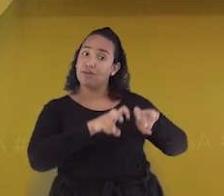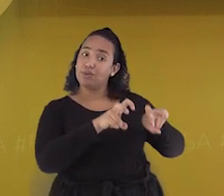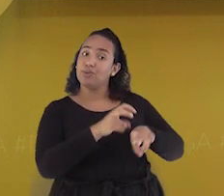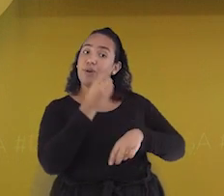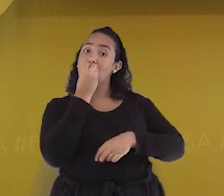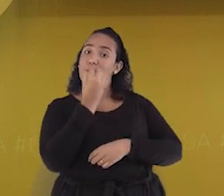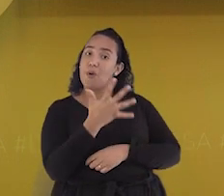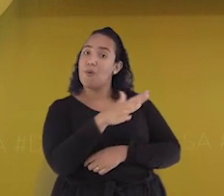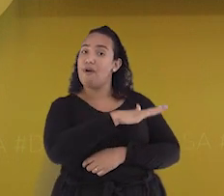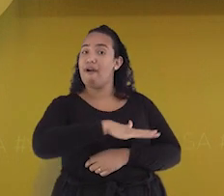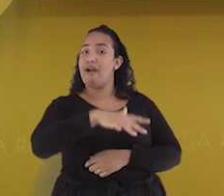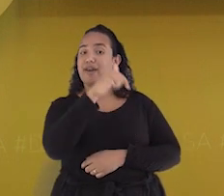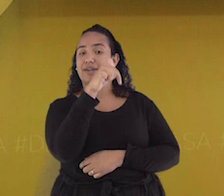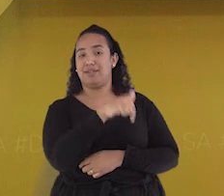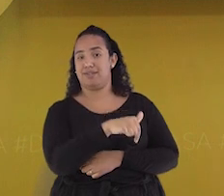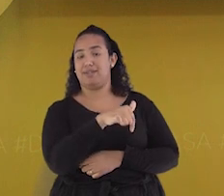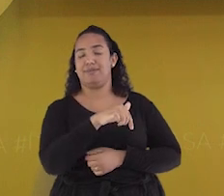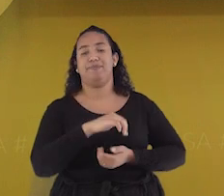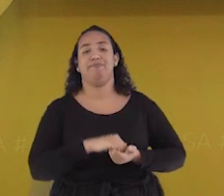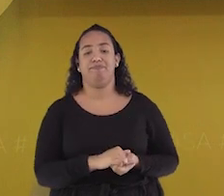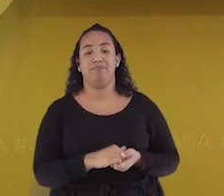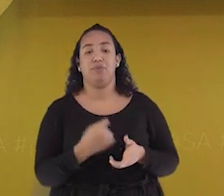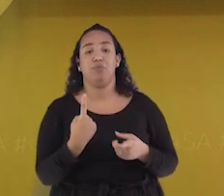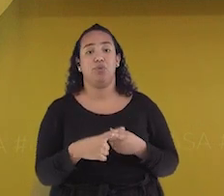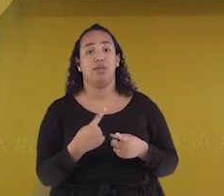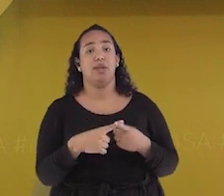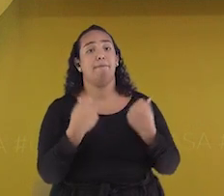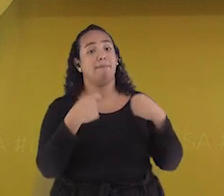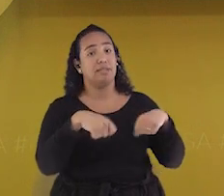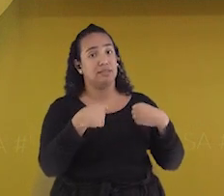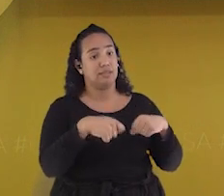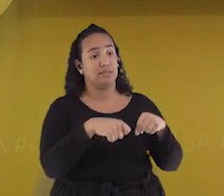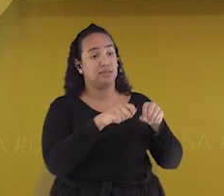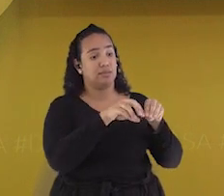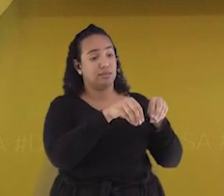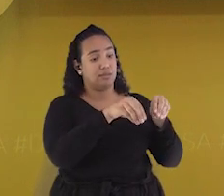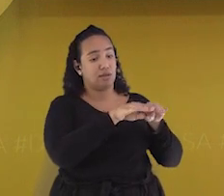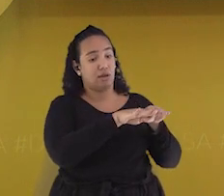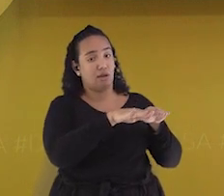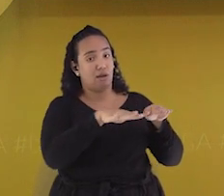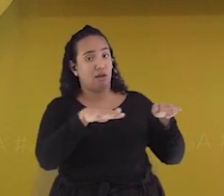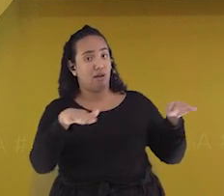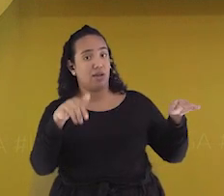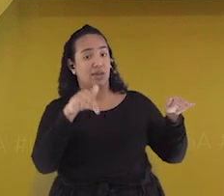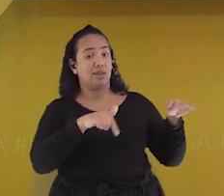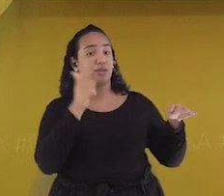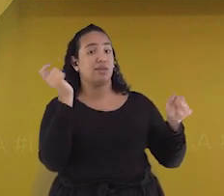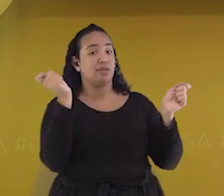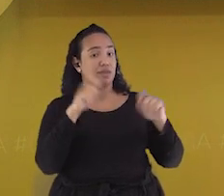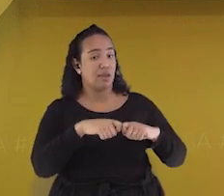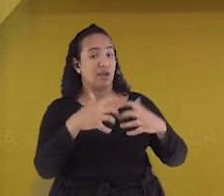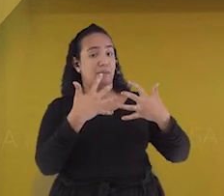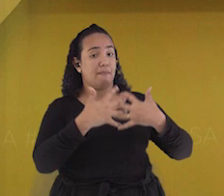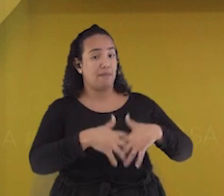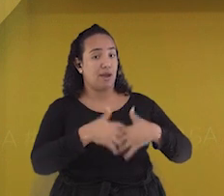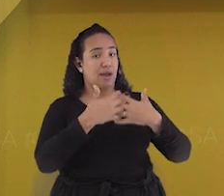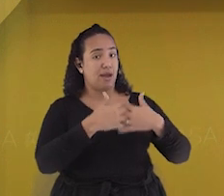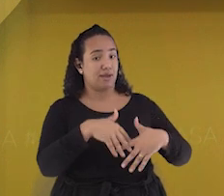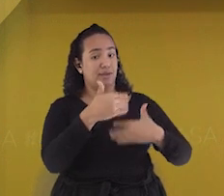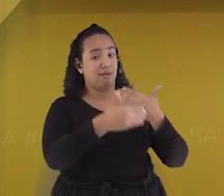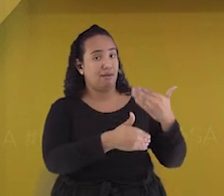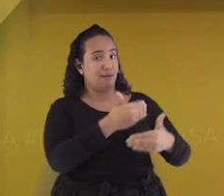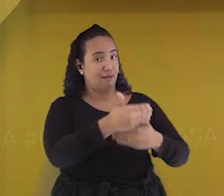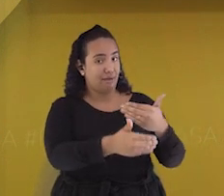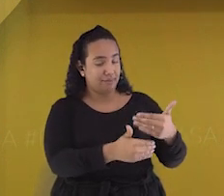agricultura mecanizada, porque ela precisa que o solo seja mais plano para as máquinas passarem.